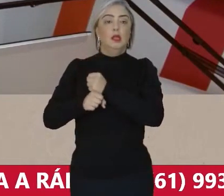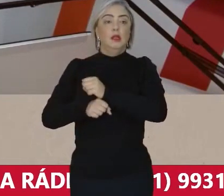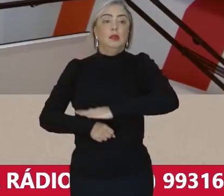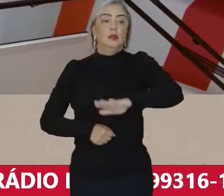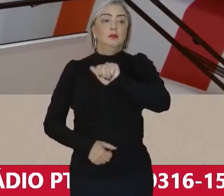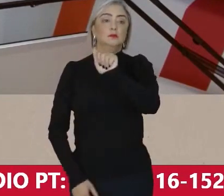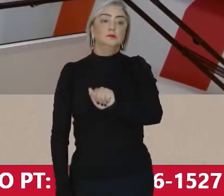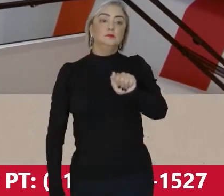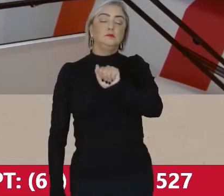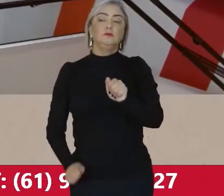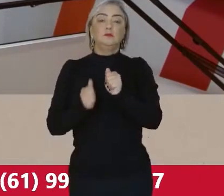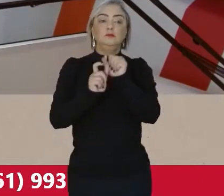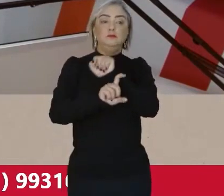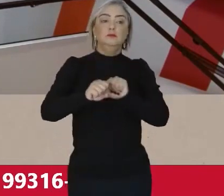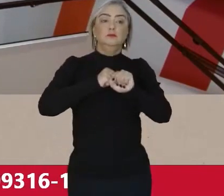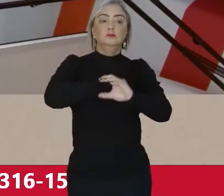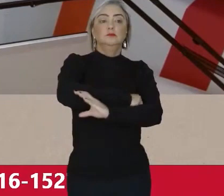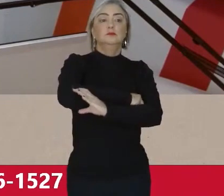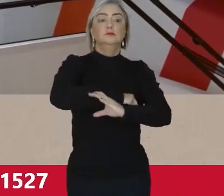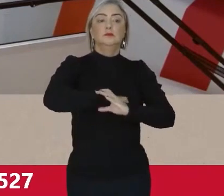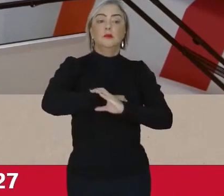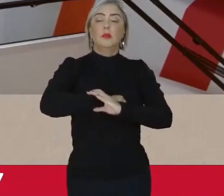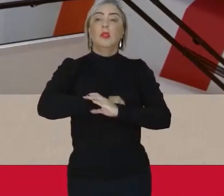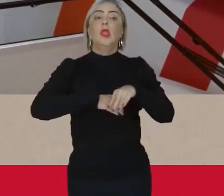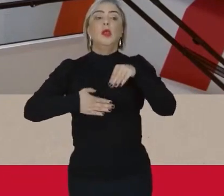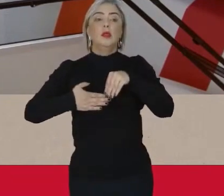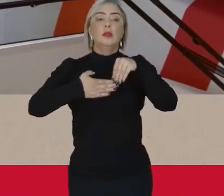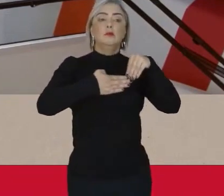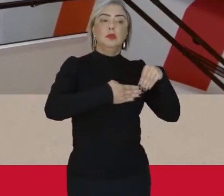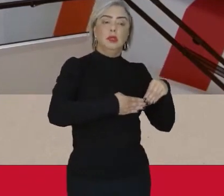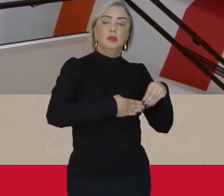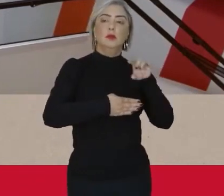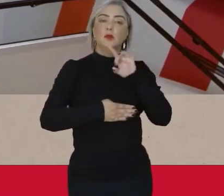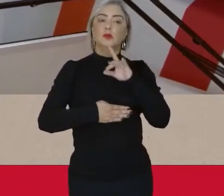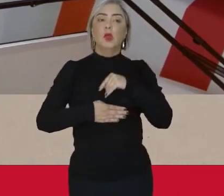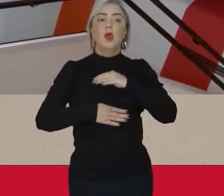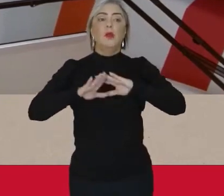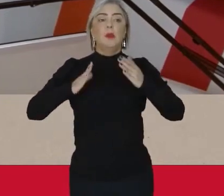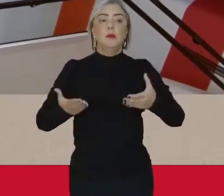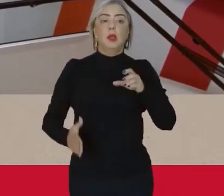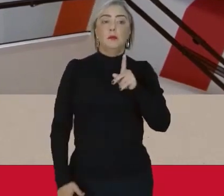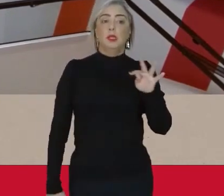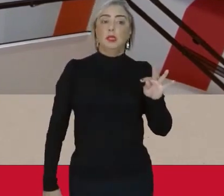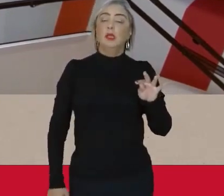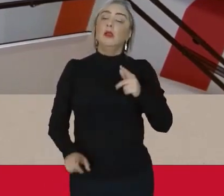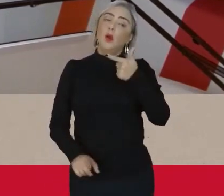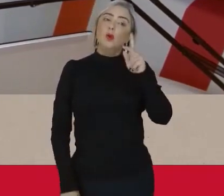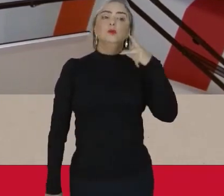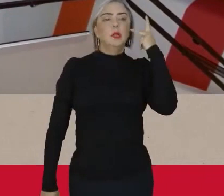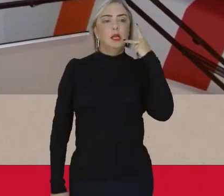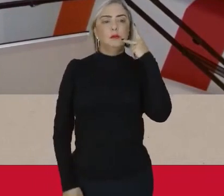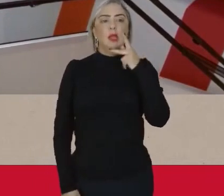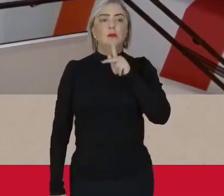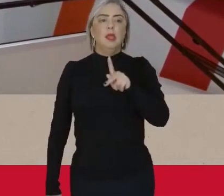nossa associação com a sociedade civil, que foram encampadas, né, não só pela bancada do PT, mas por parlamentares também